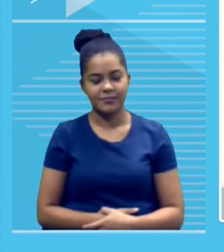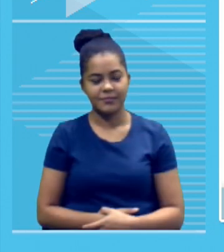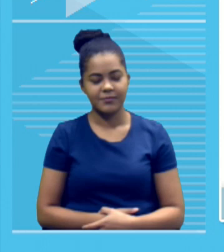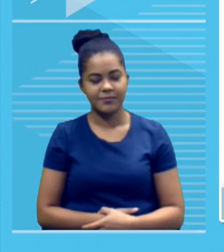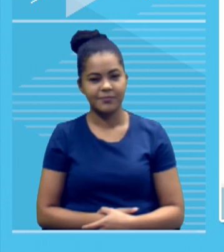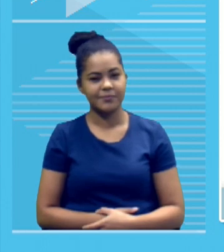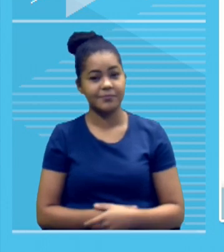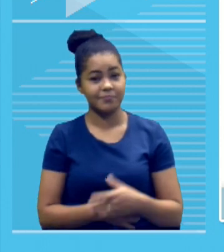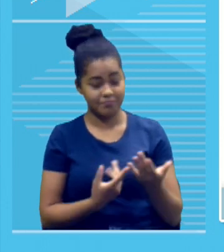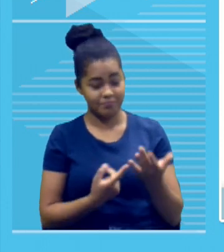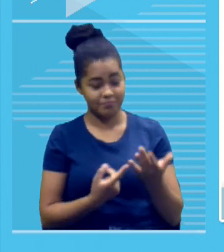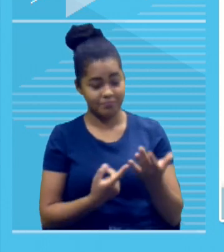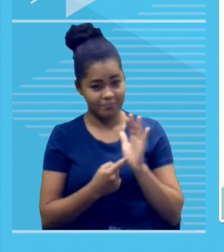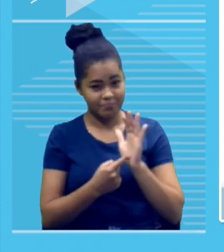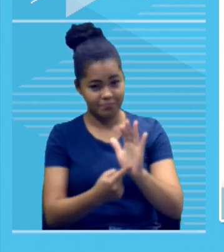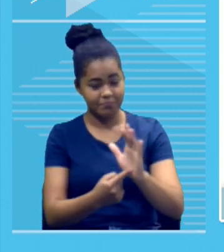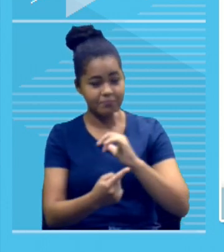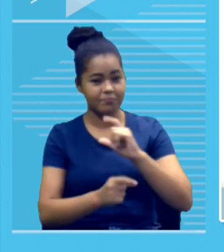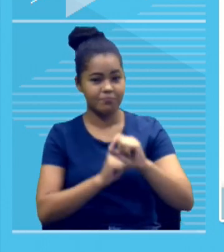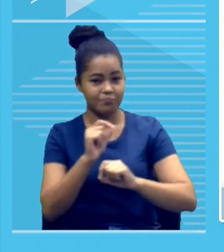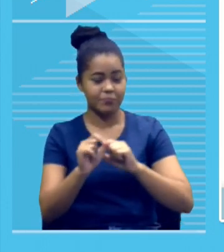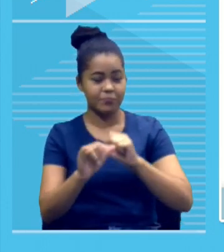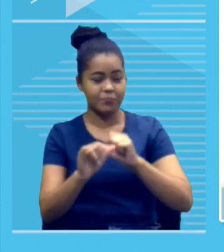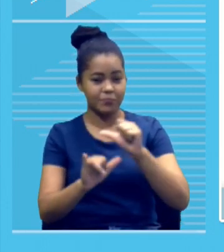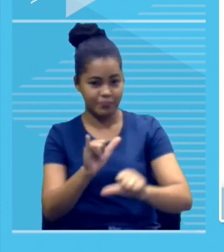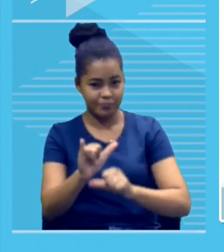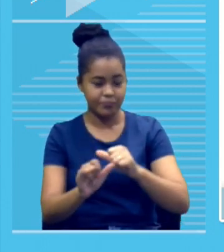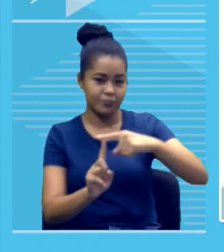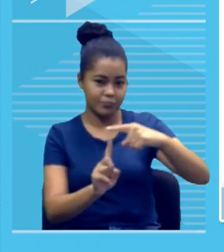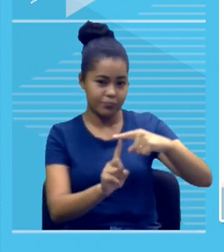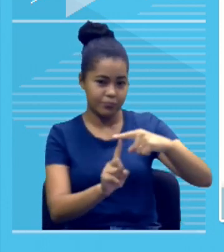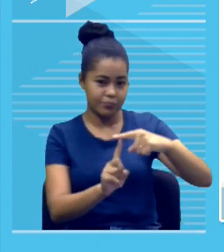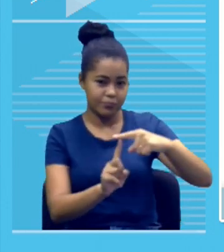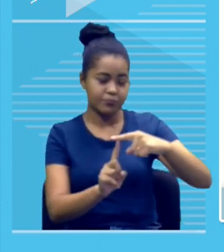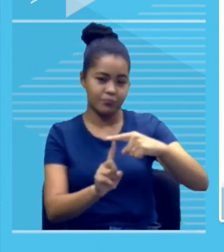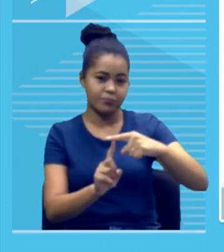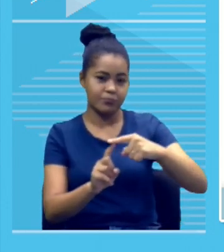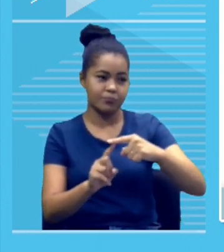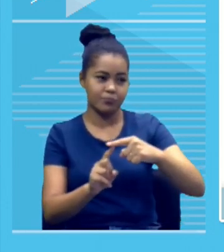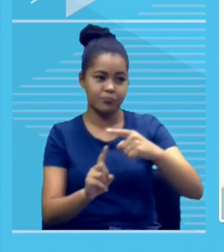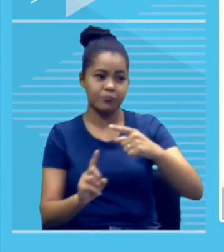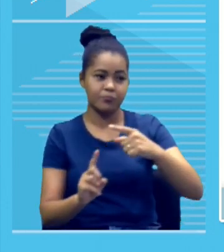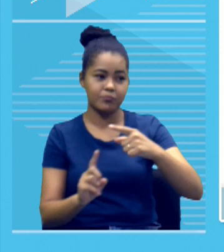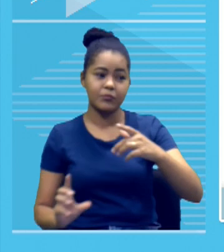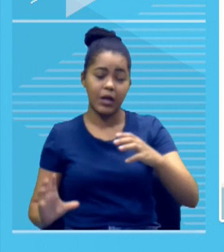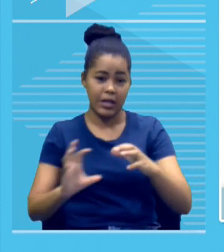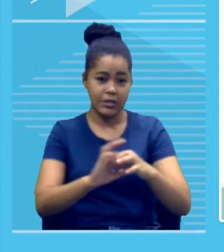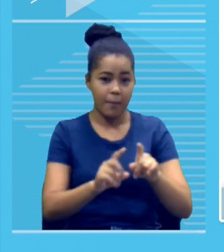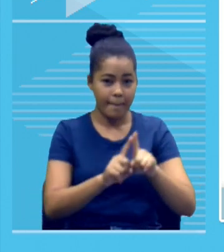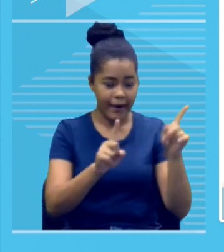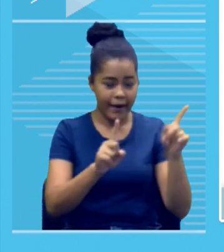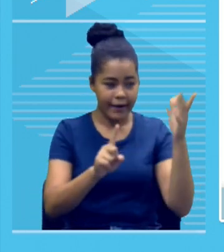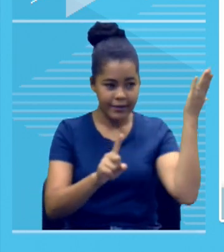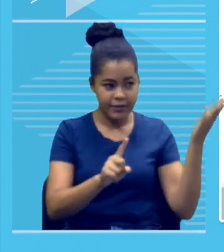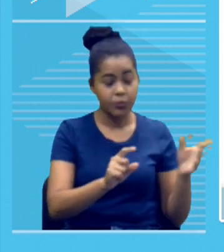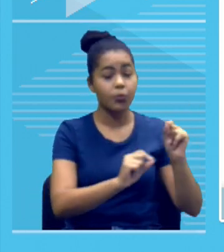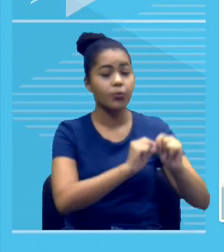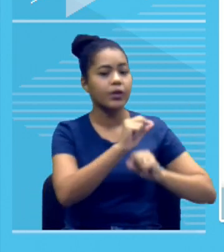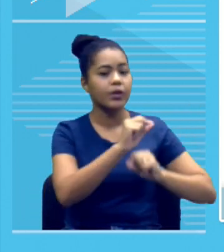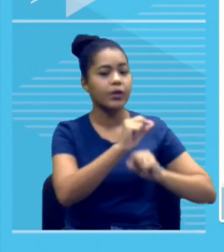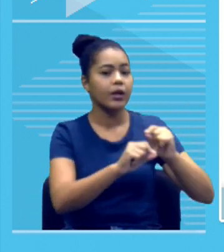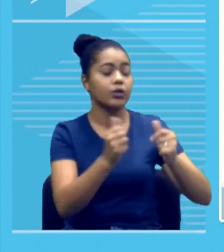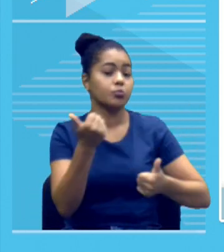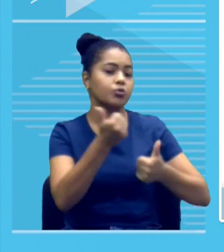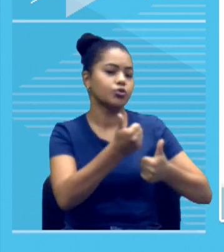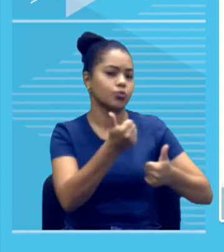Ok, então mostrando aí para vocês que ocorreu a reação de adição. Na substituição, como nós mostramos aqui, ocorre uma troca, né? Ó,